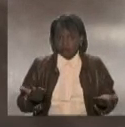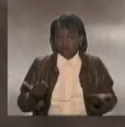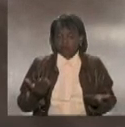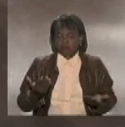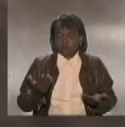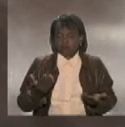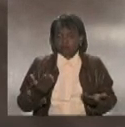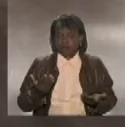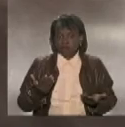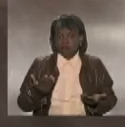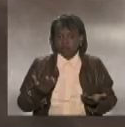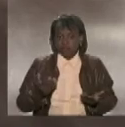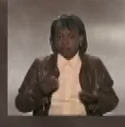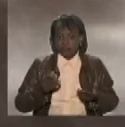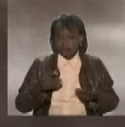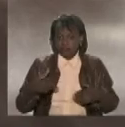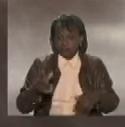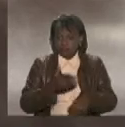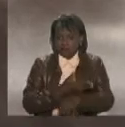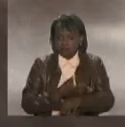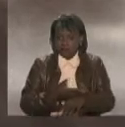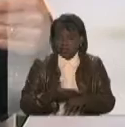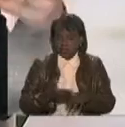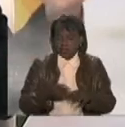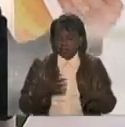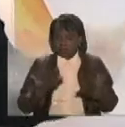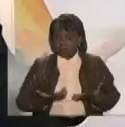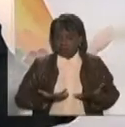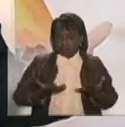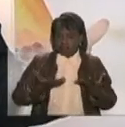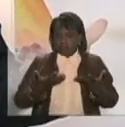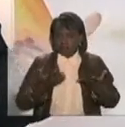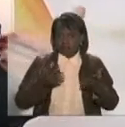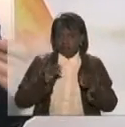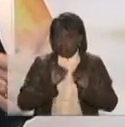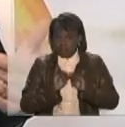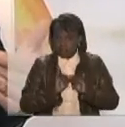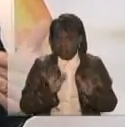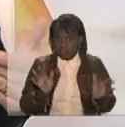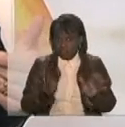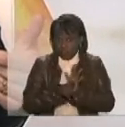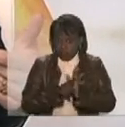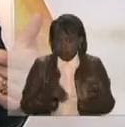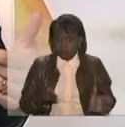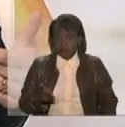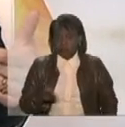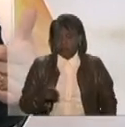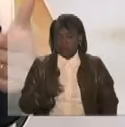corpo, agir de forma sexualizada, porque, por exemplo,